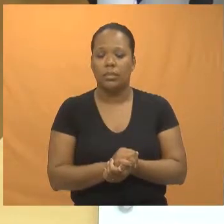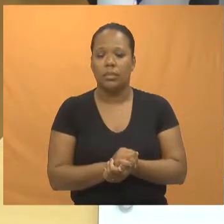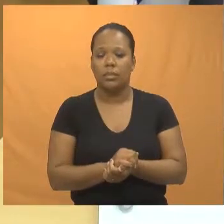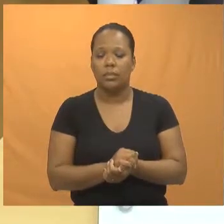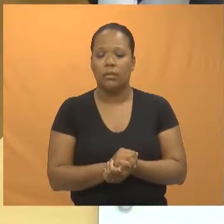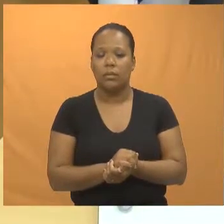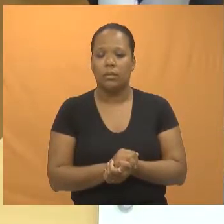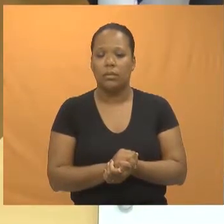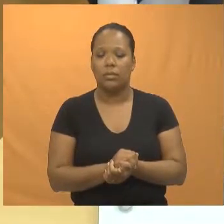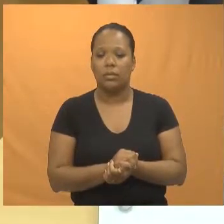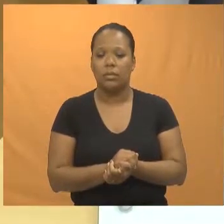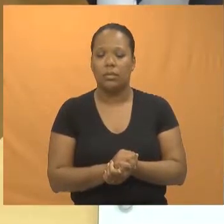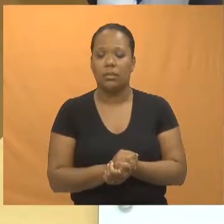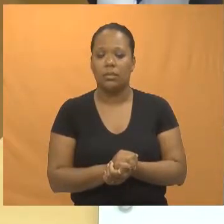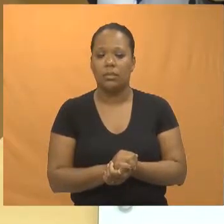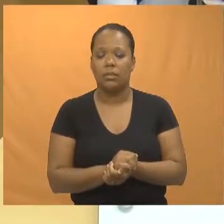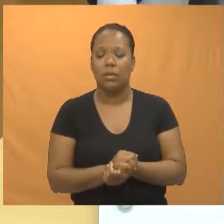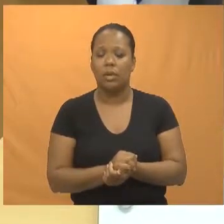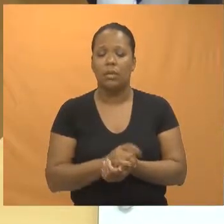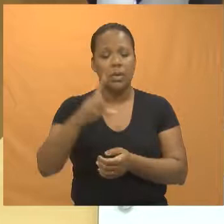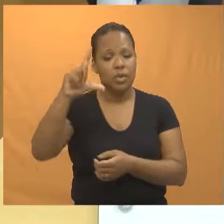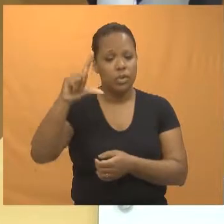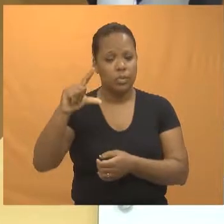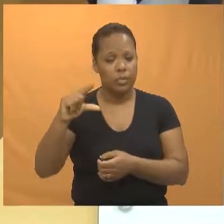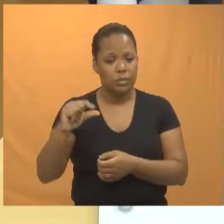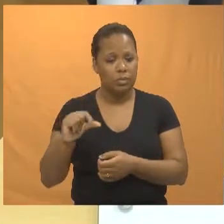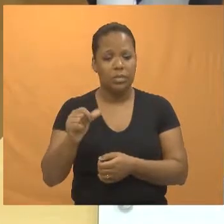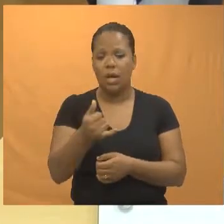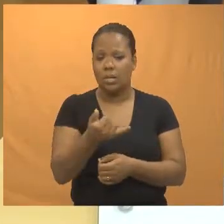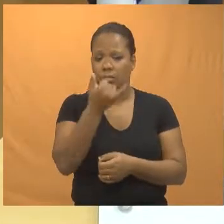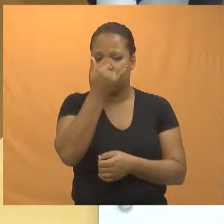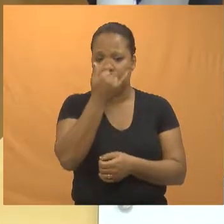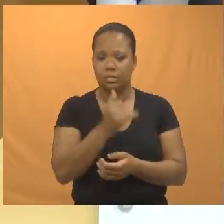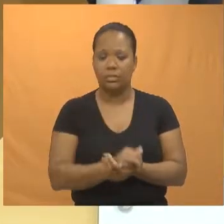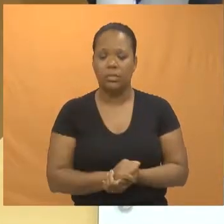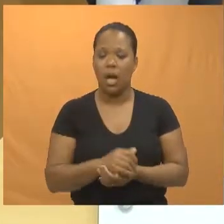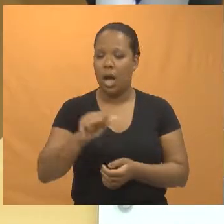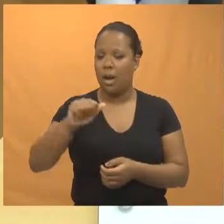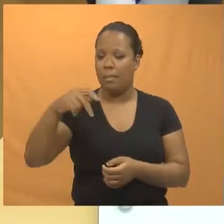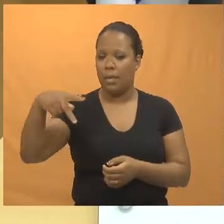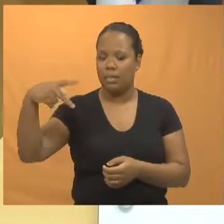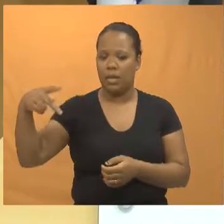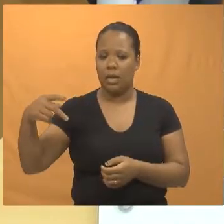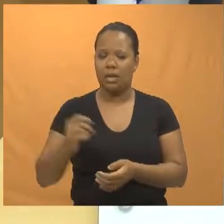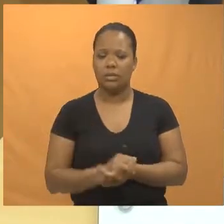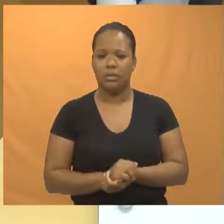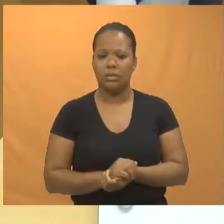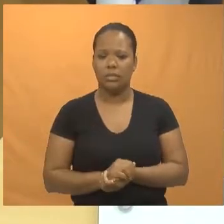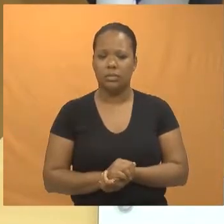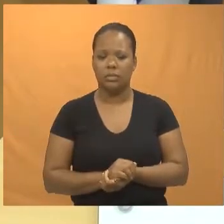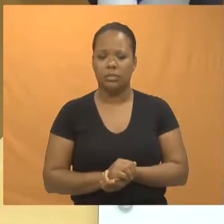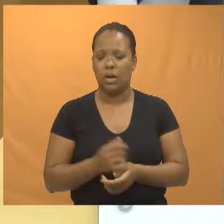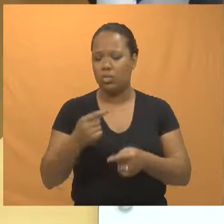essa intervenção, para mitigar esses efeitos na APP. Então, não concordo que haja